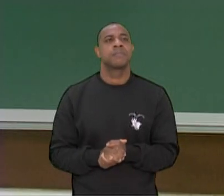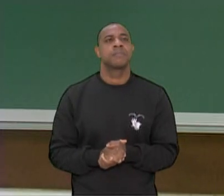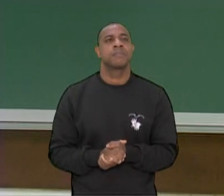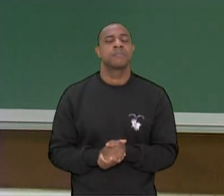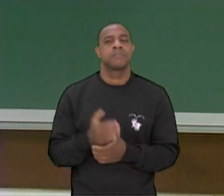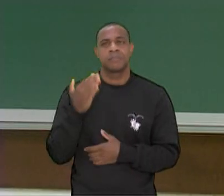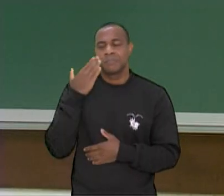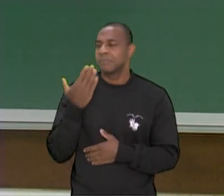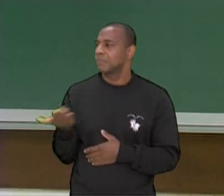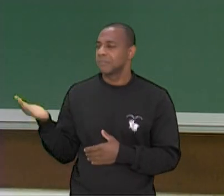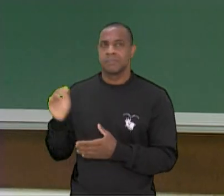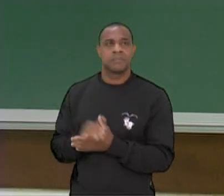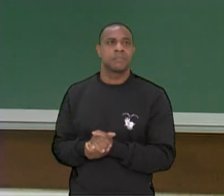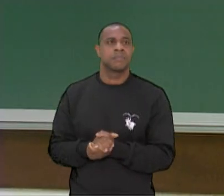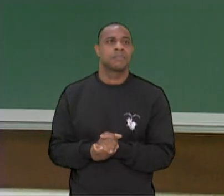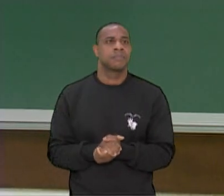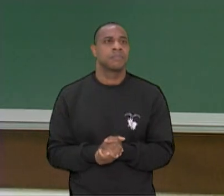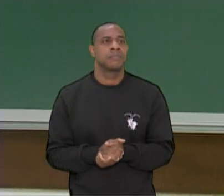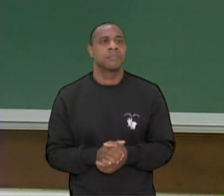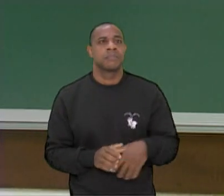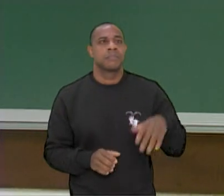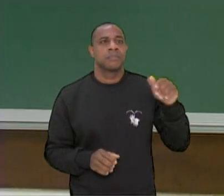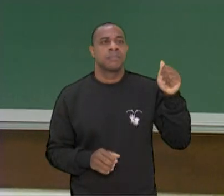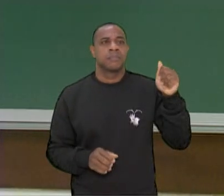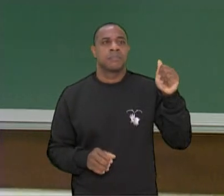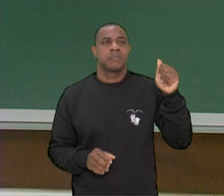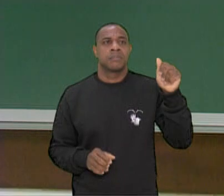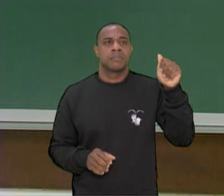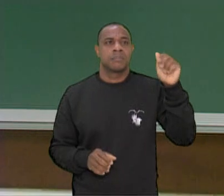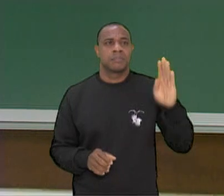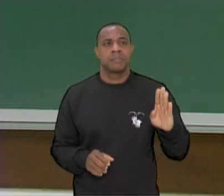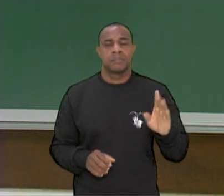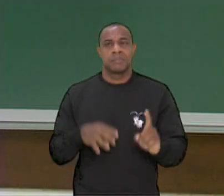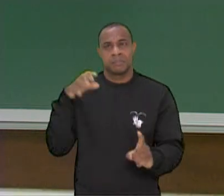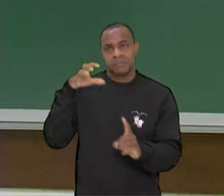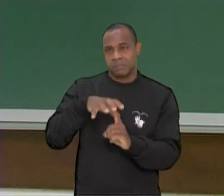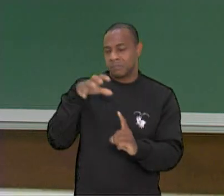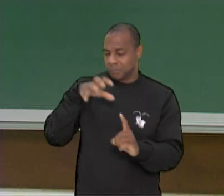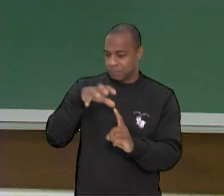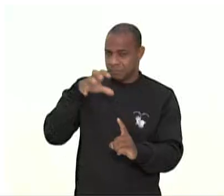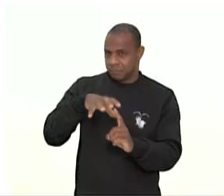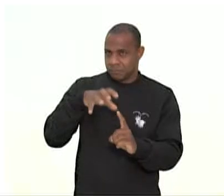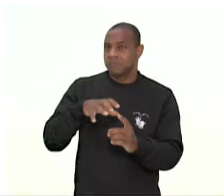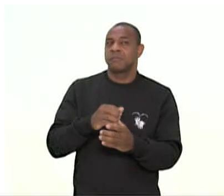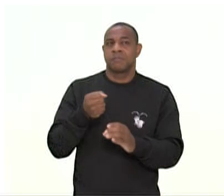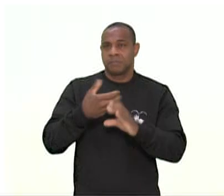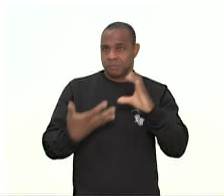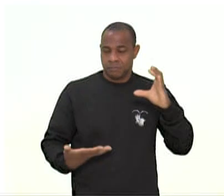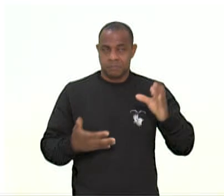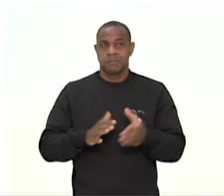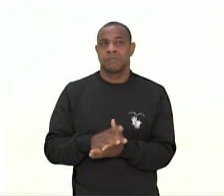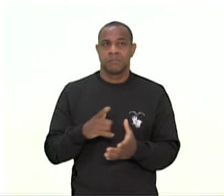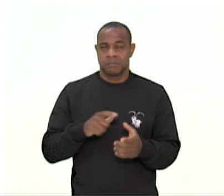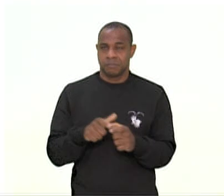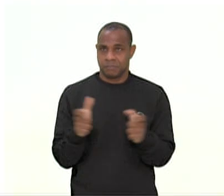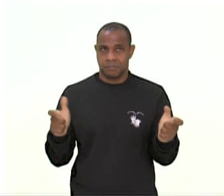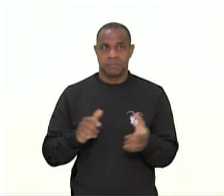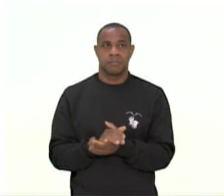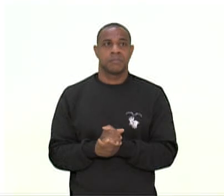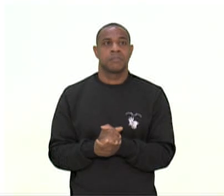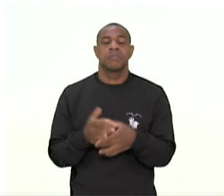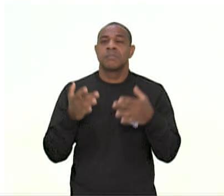deixa eu só dizer para vocês que a letra A e a letra B são as características mais influentes desse período. O